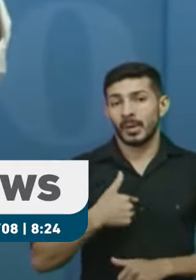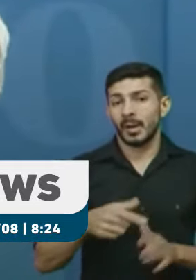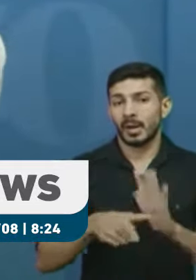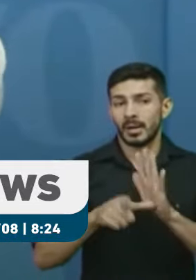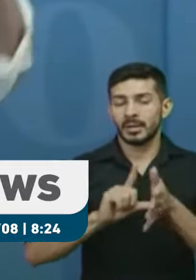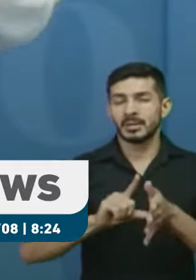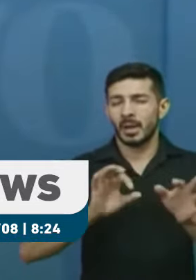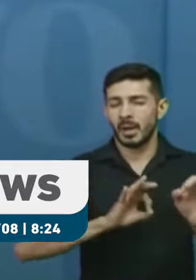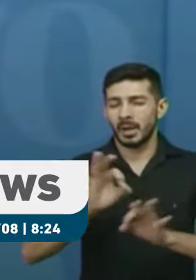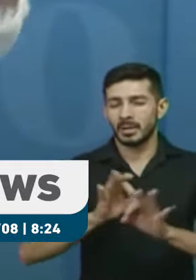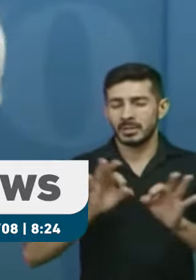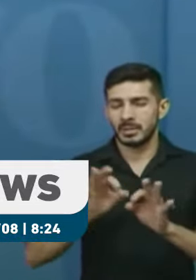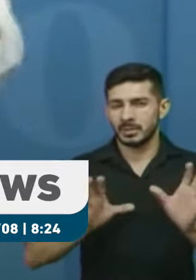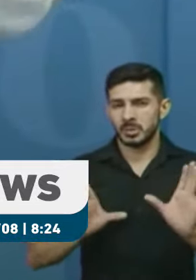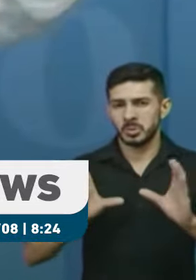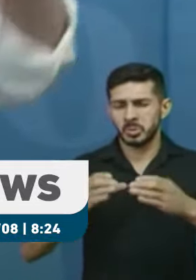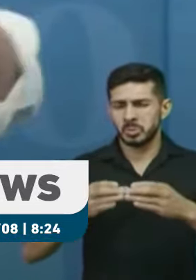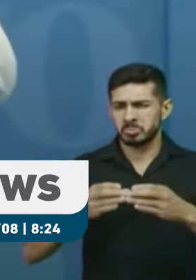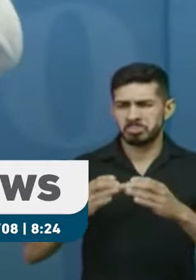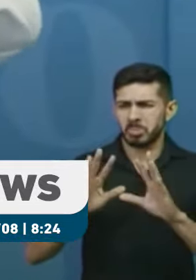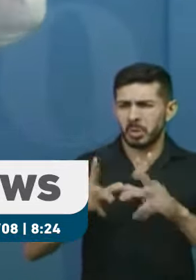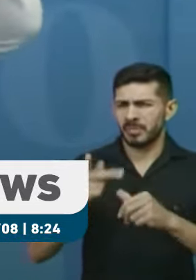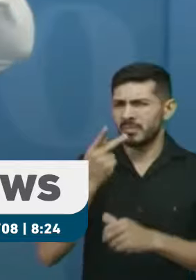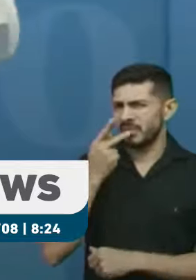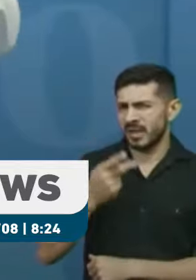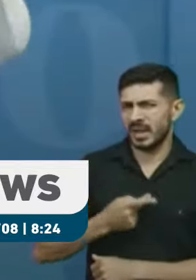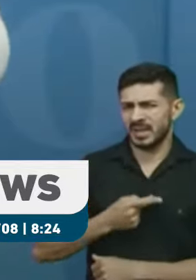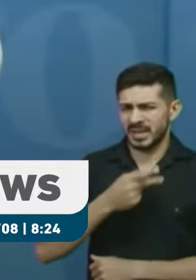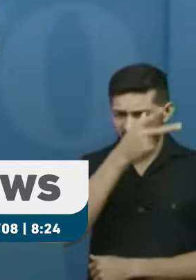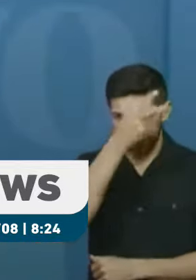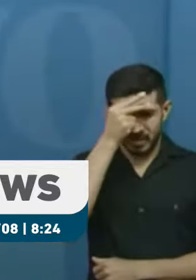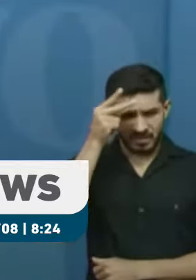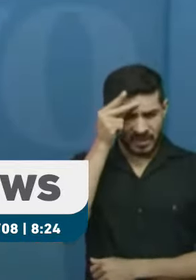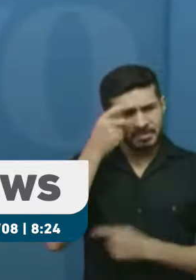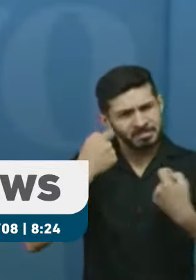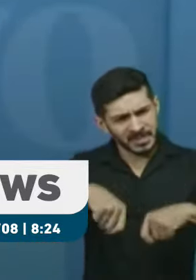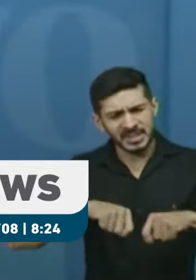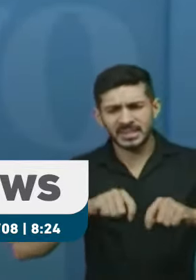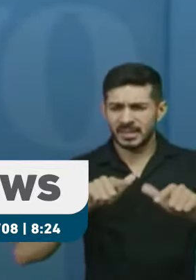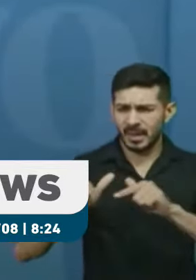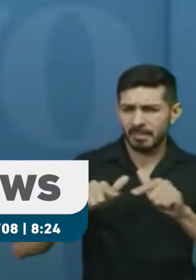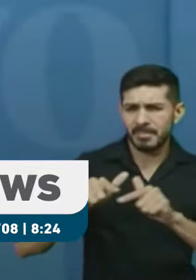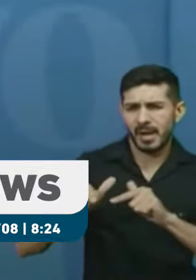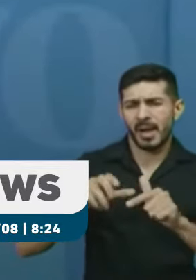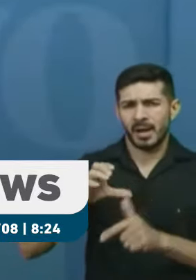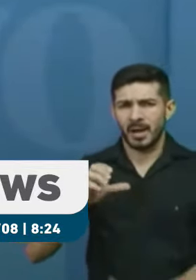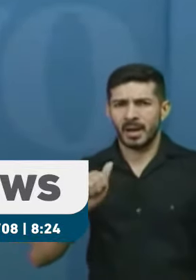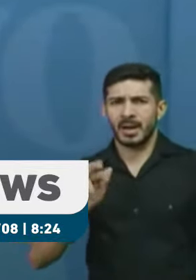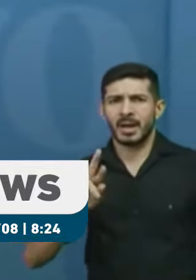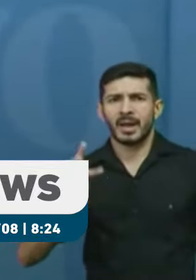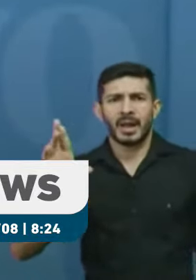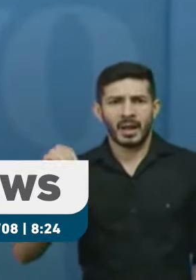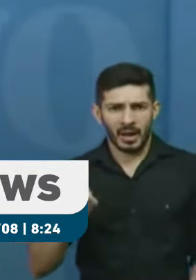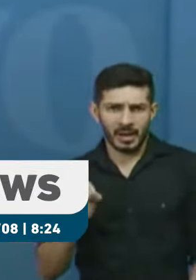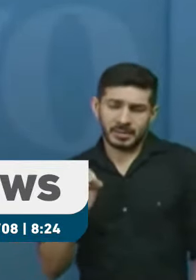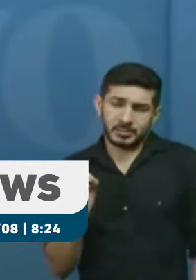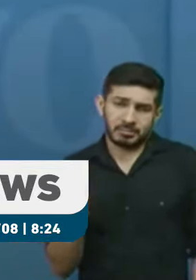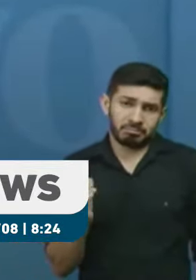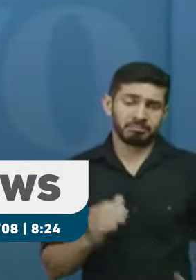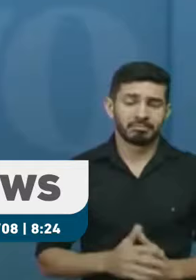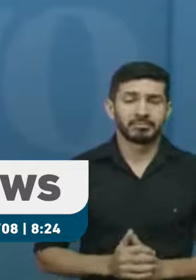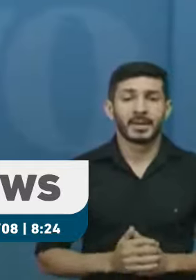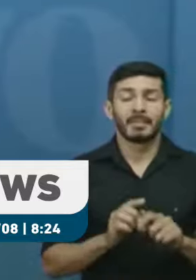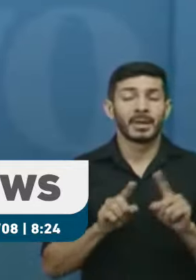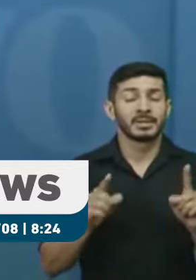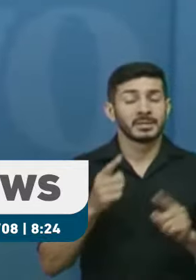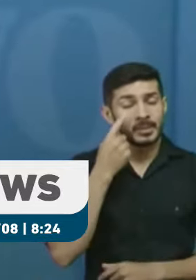todo mundo me dizia isso rapaz a prefeitura tá me é é é cargo mas é cargo eu não sei como é que esse caixo aguenta mas olha